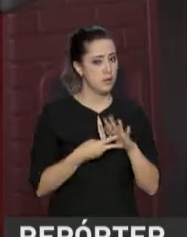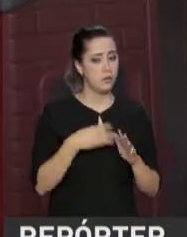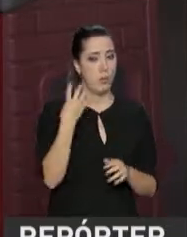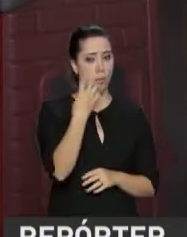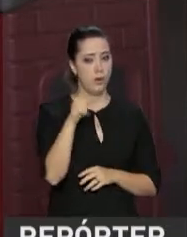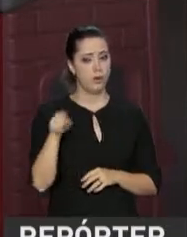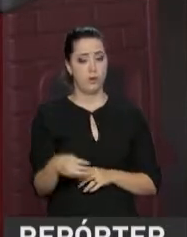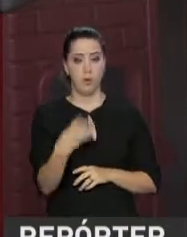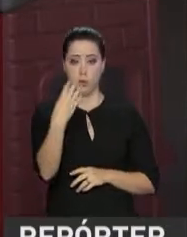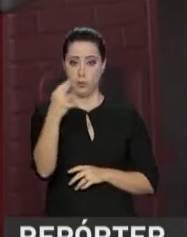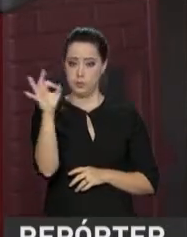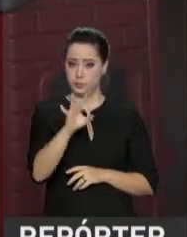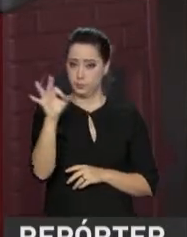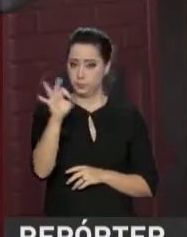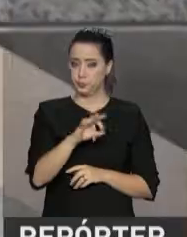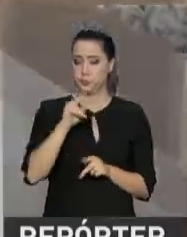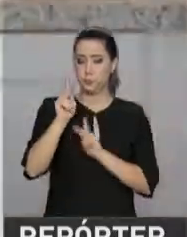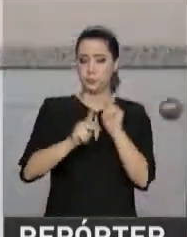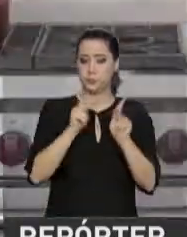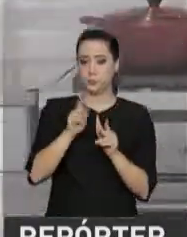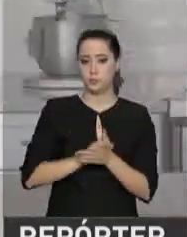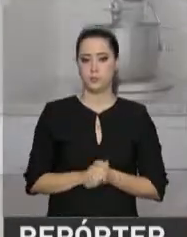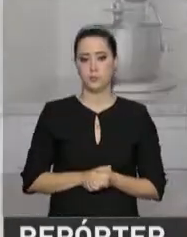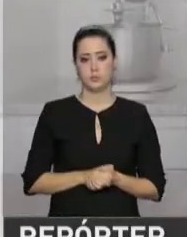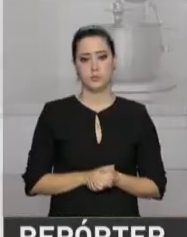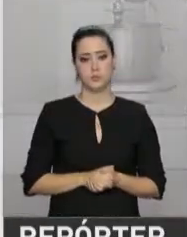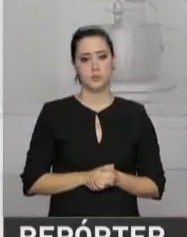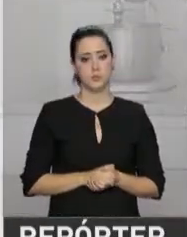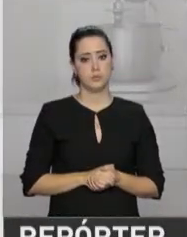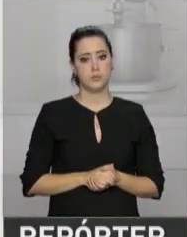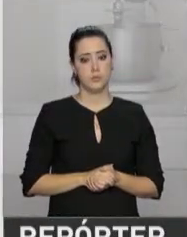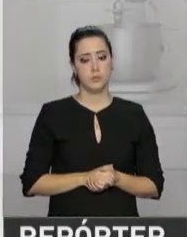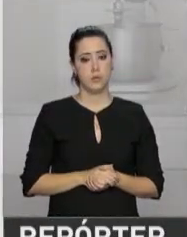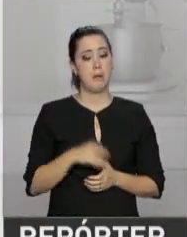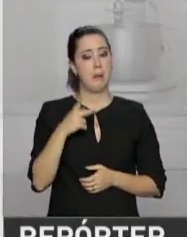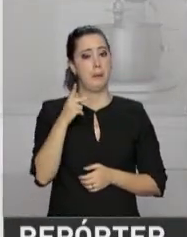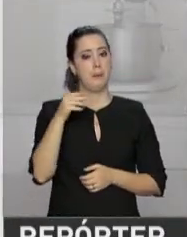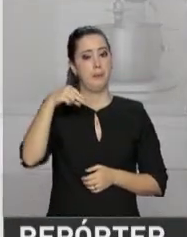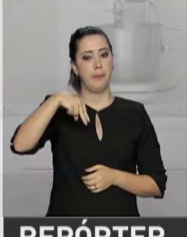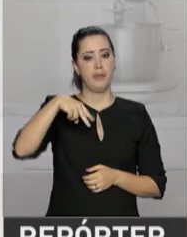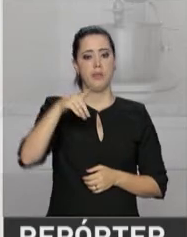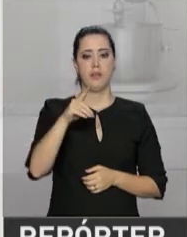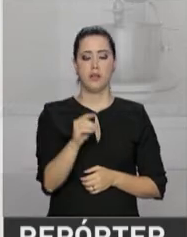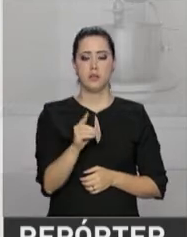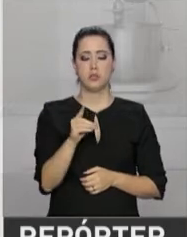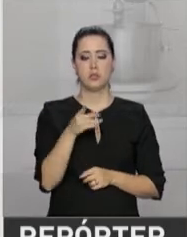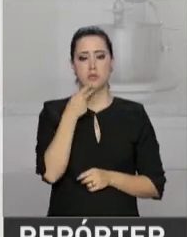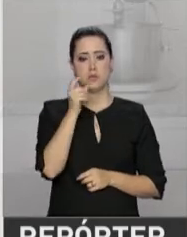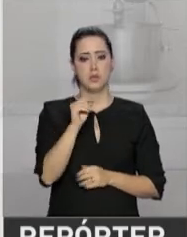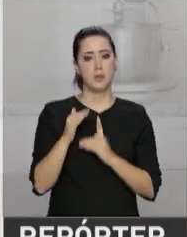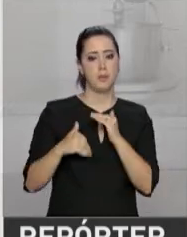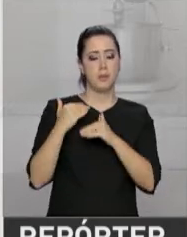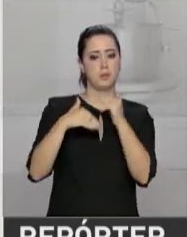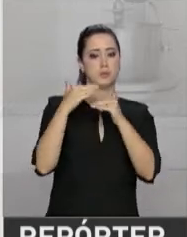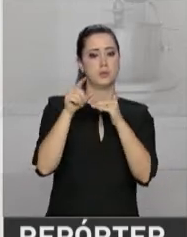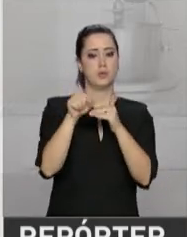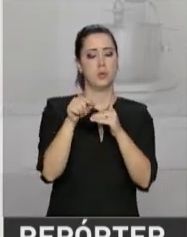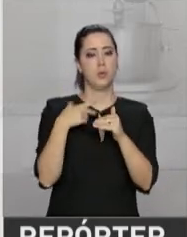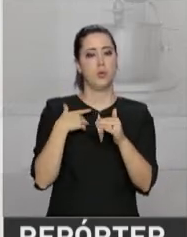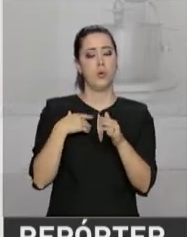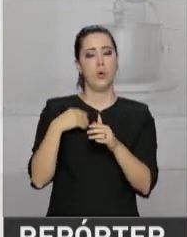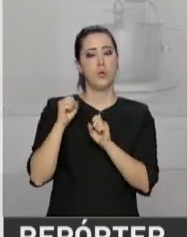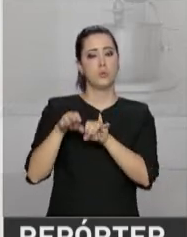4,4 por cento da população segundo a senad quanto maior o nível de instrução maior a taxa de realização